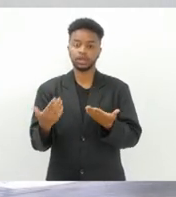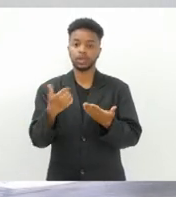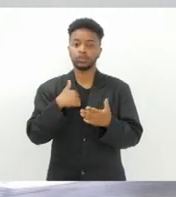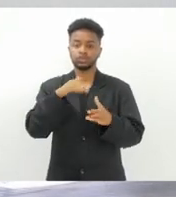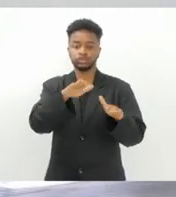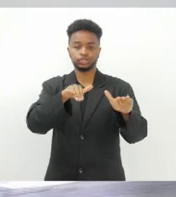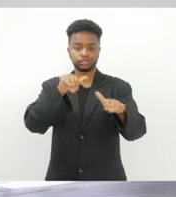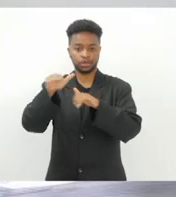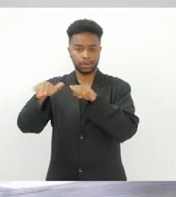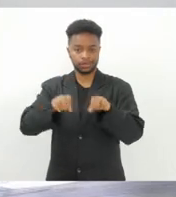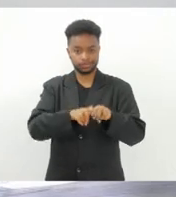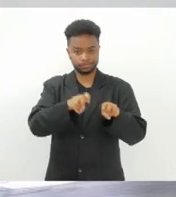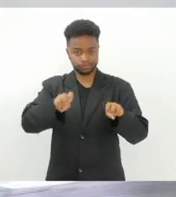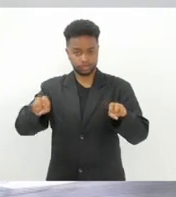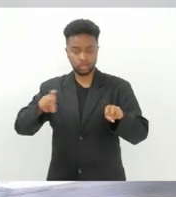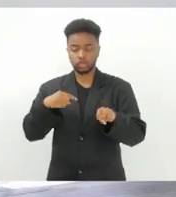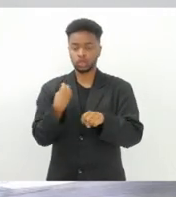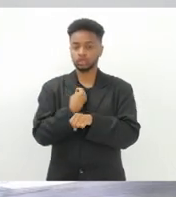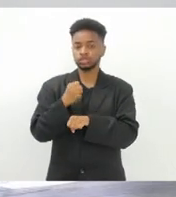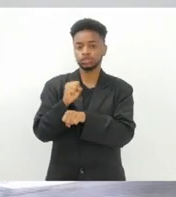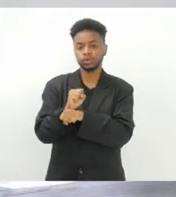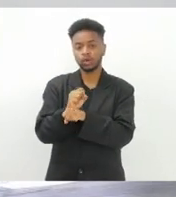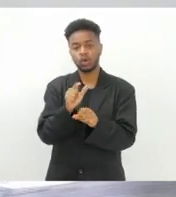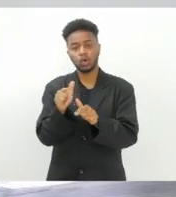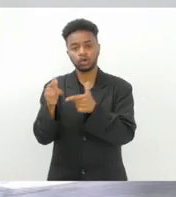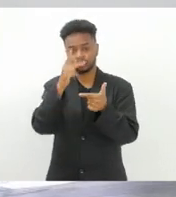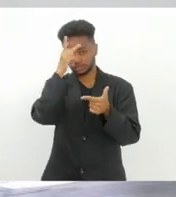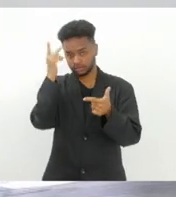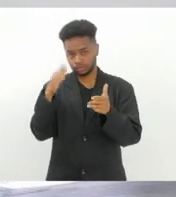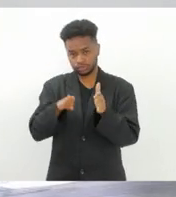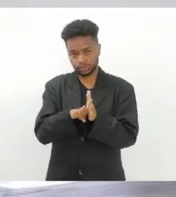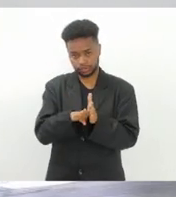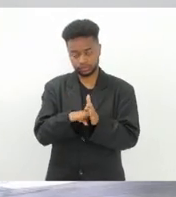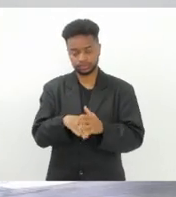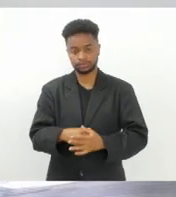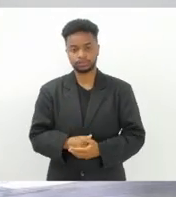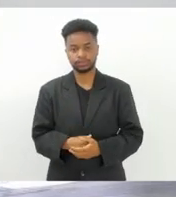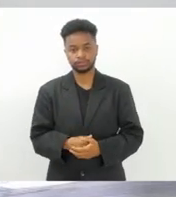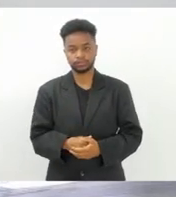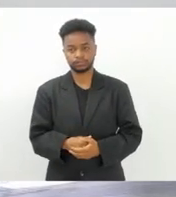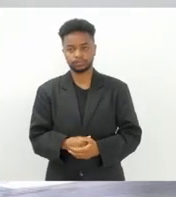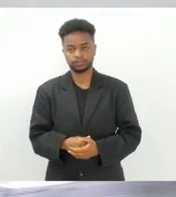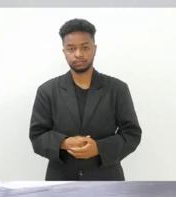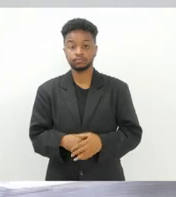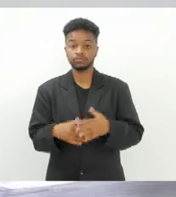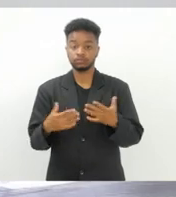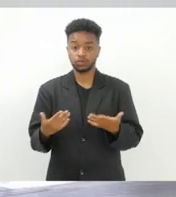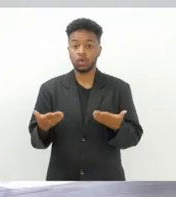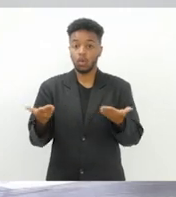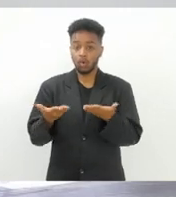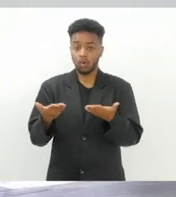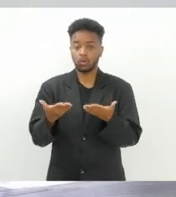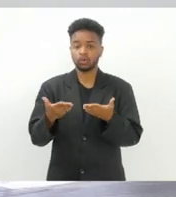mesa, enquanto a gente aguarda a chegada de algumas outras pessoas. Isso daqui está sendo